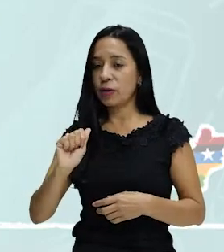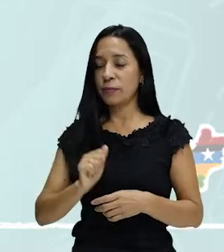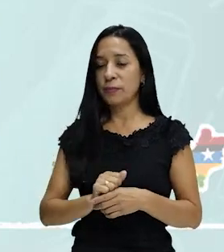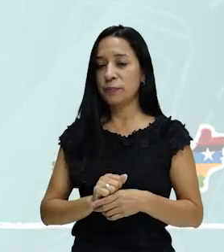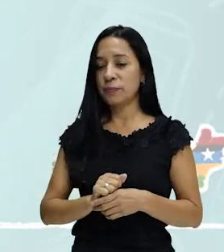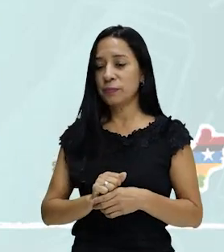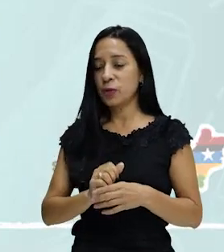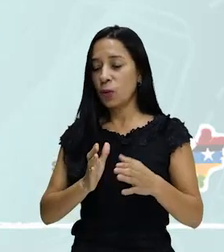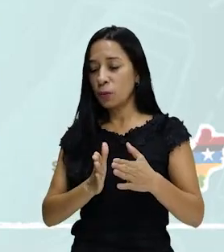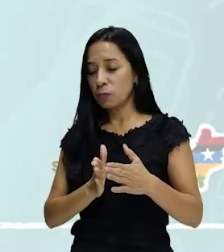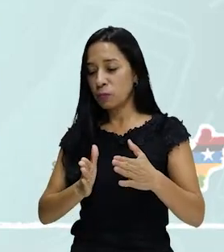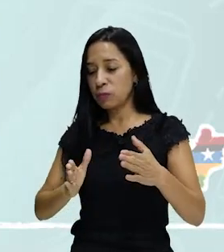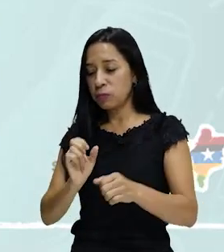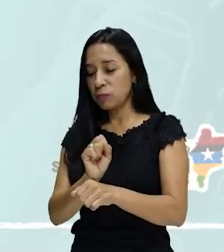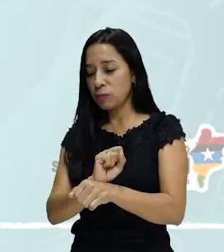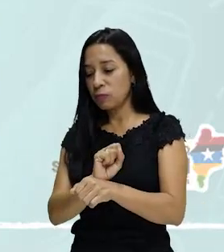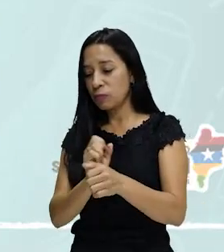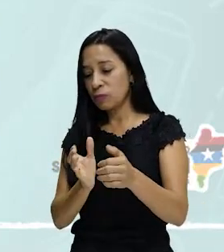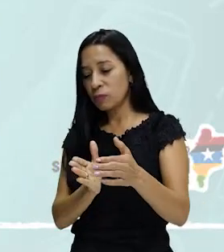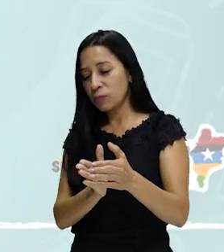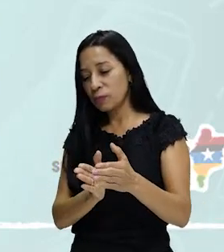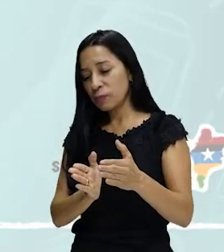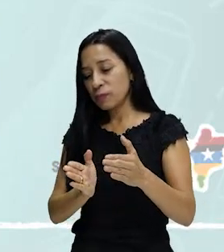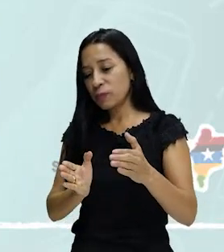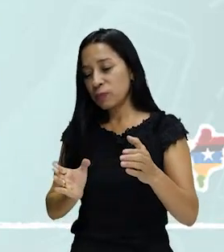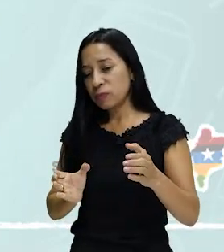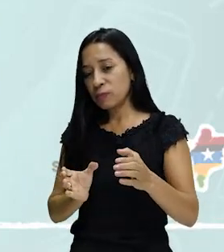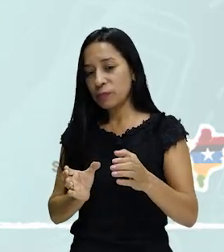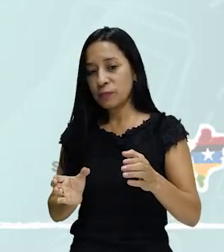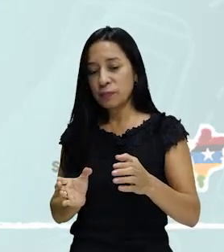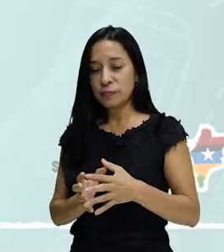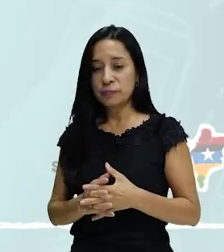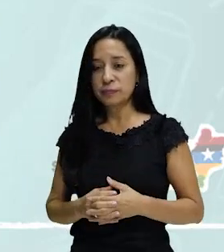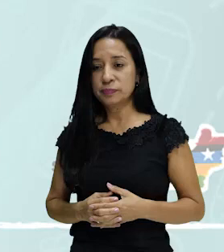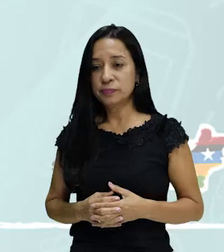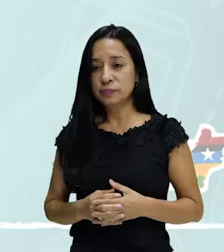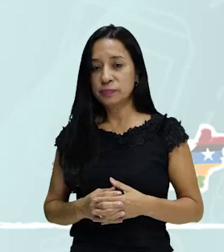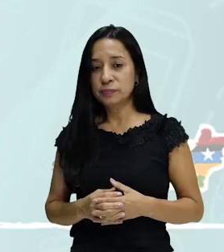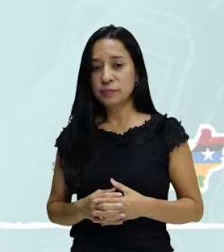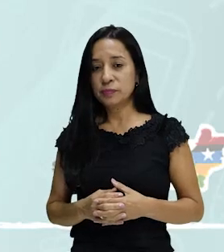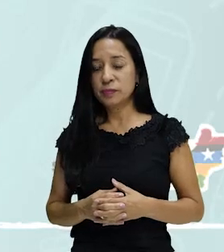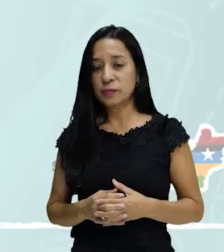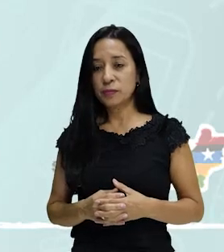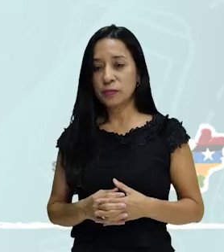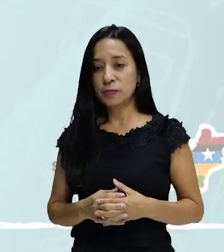chamado. Ao ser solto, o carrinho entra em movimento,